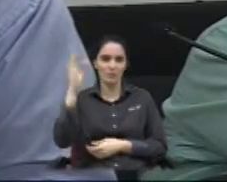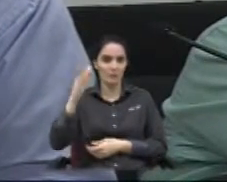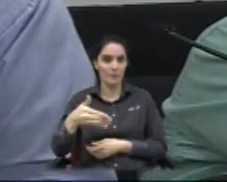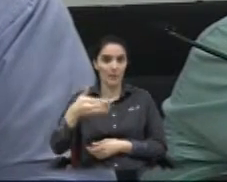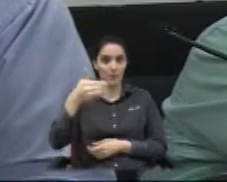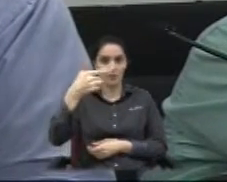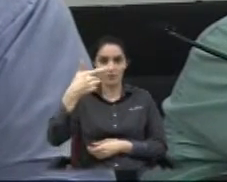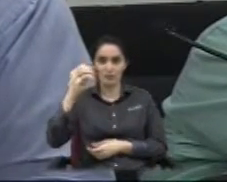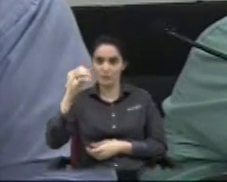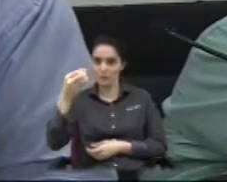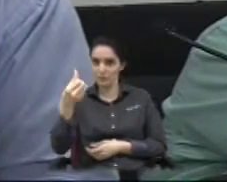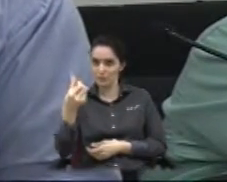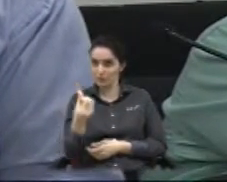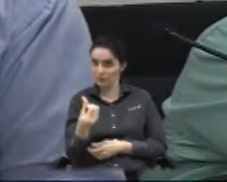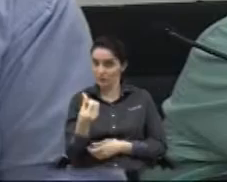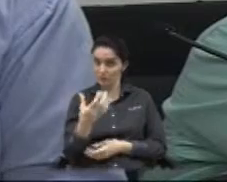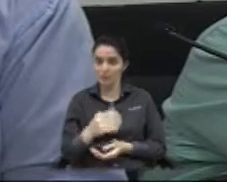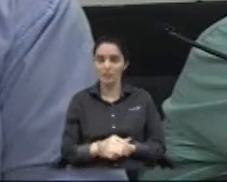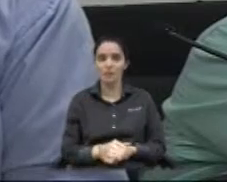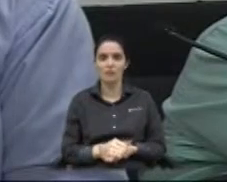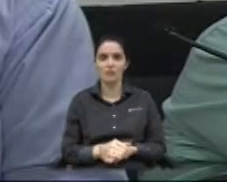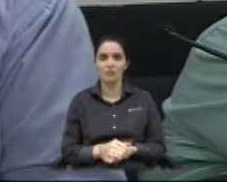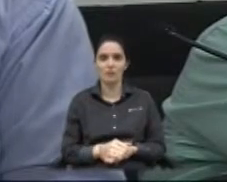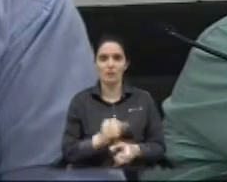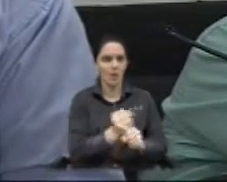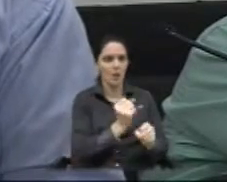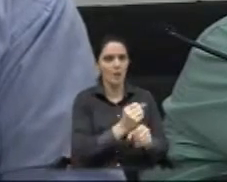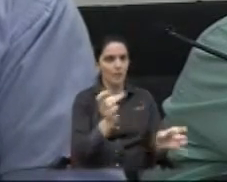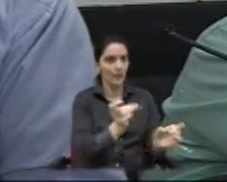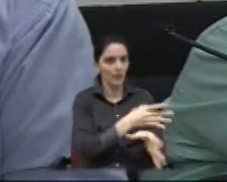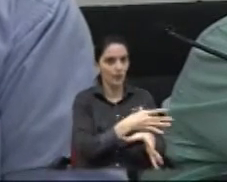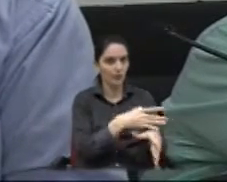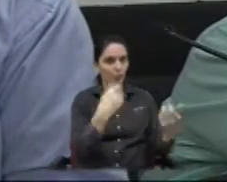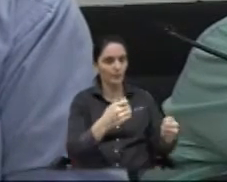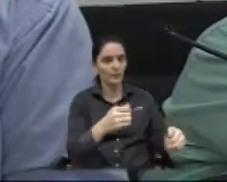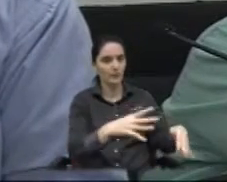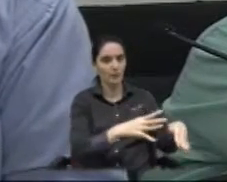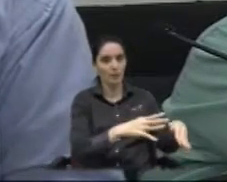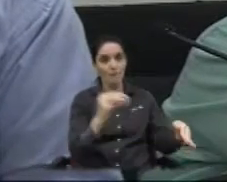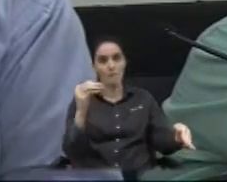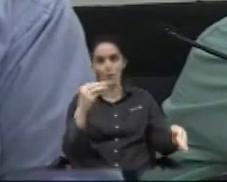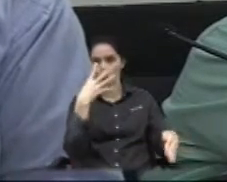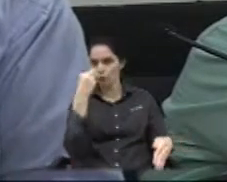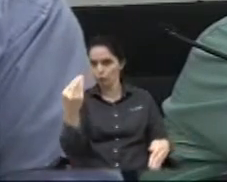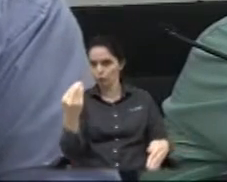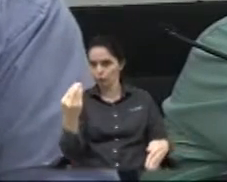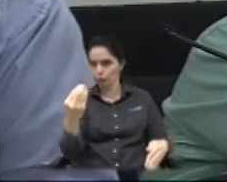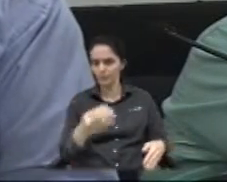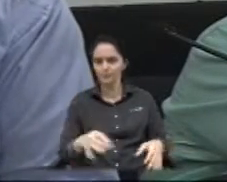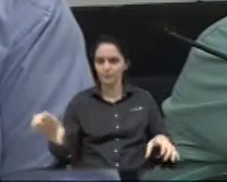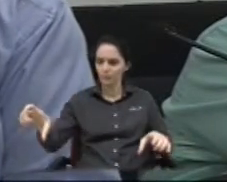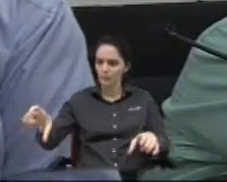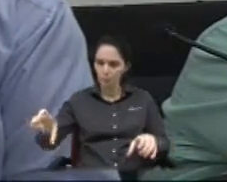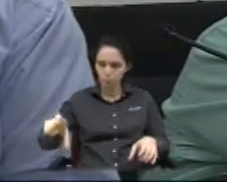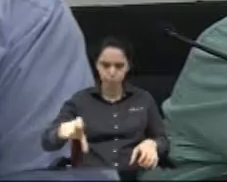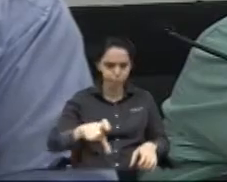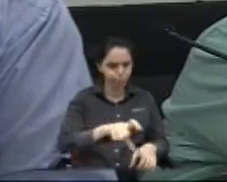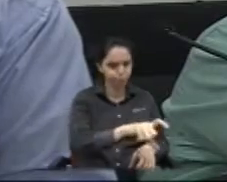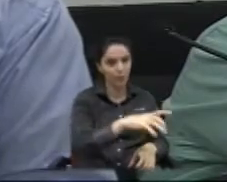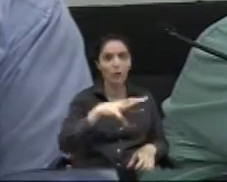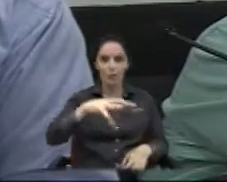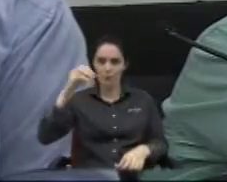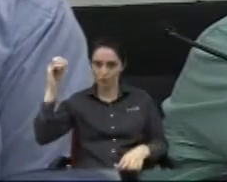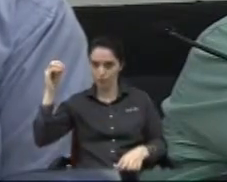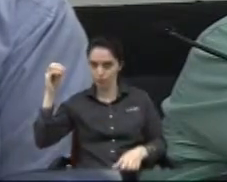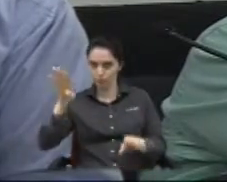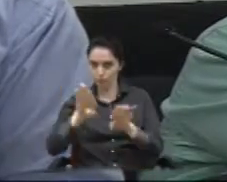86/2016, para que fez uma obra, seja fotografado. Vai fazer uma tubulação, que ela seja